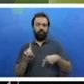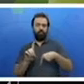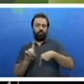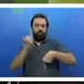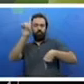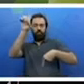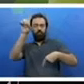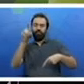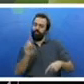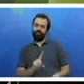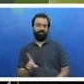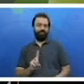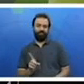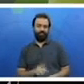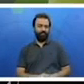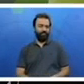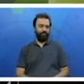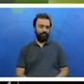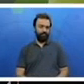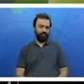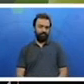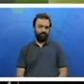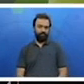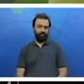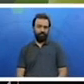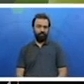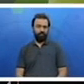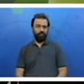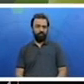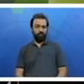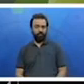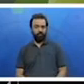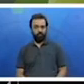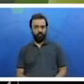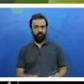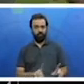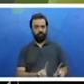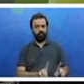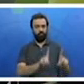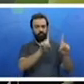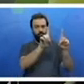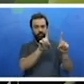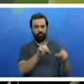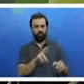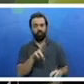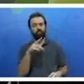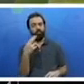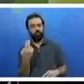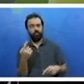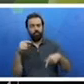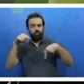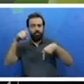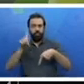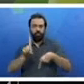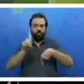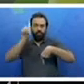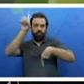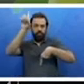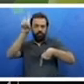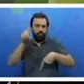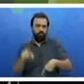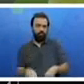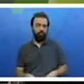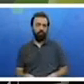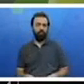resultado. Se ela é ou diretamente proporcional ou inversamente proporcional, a gente